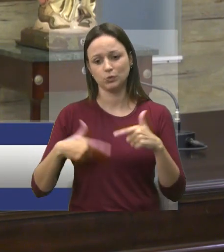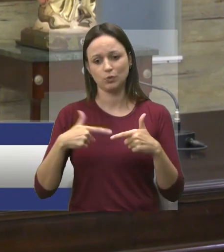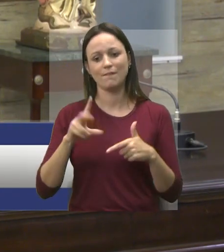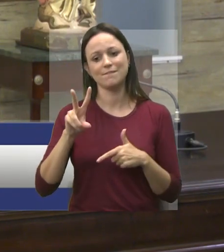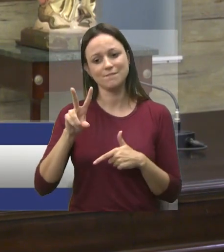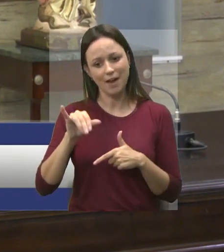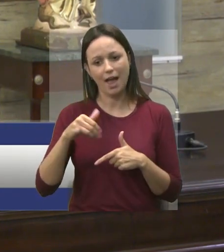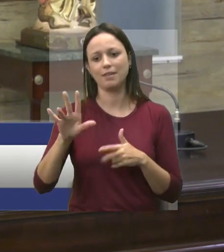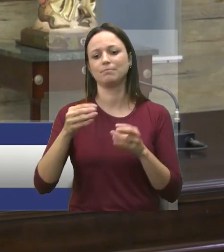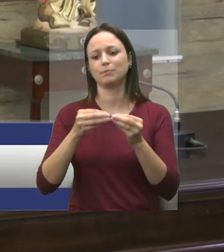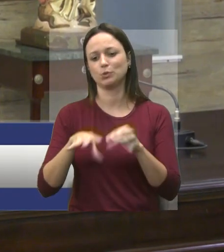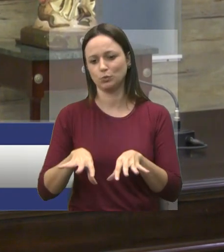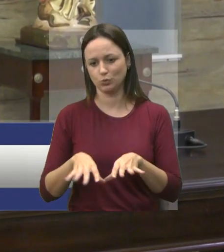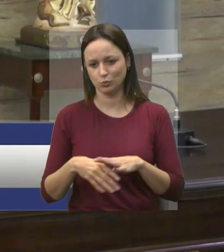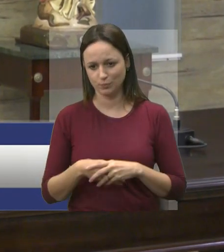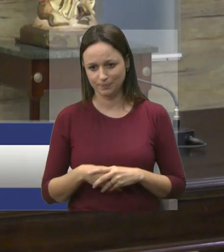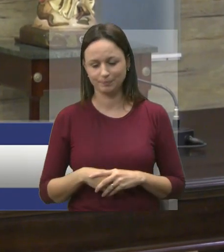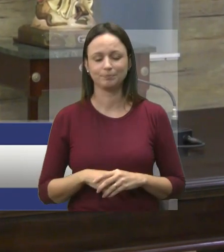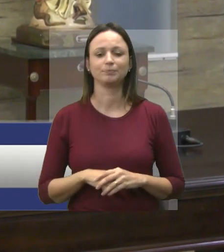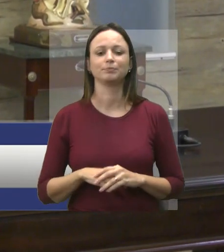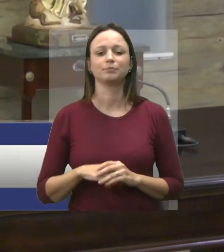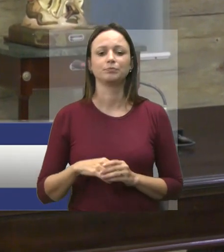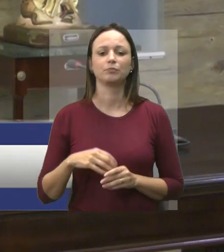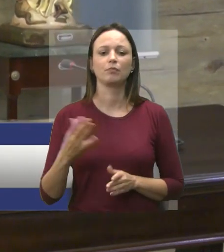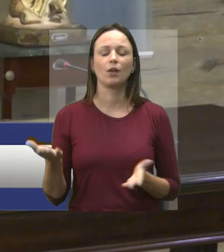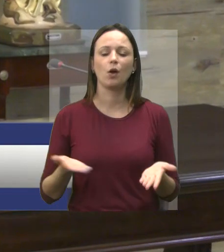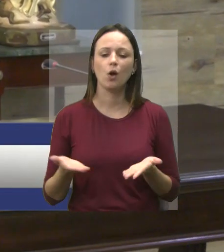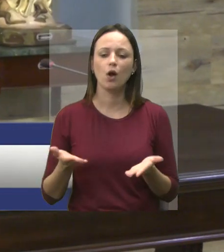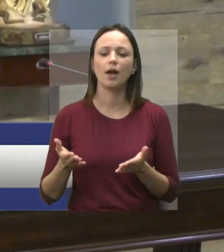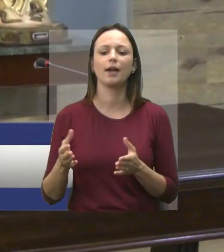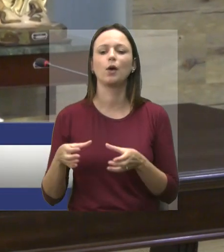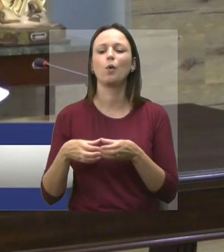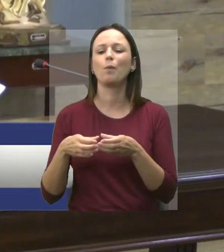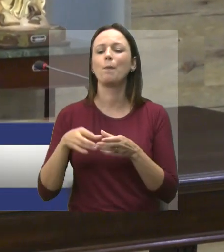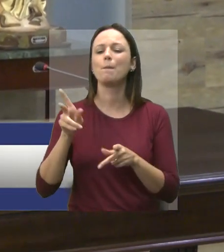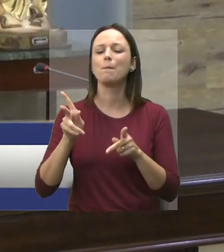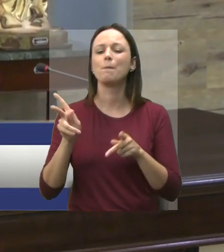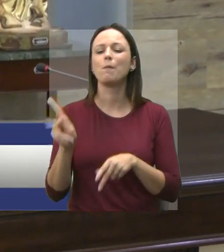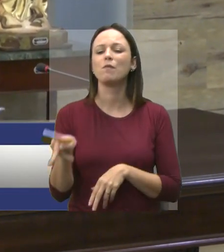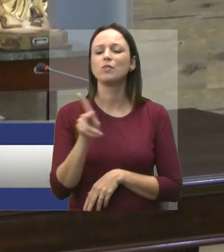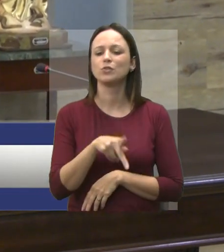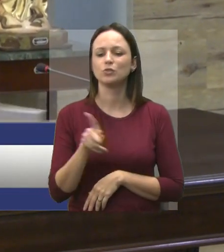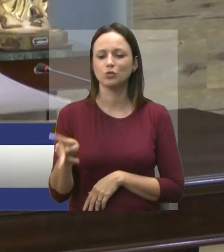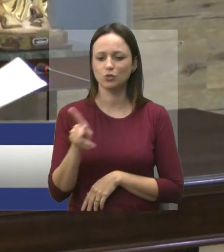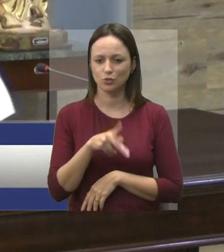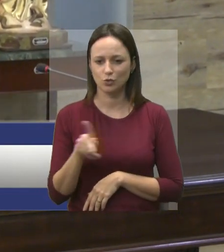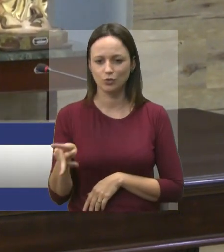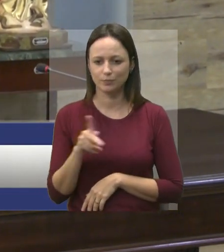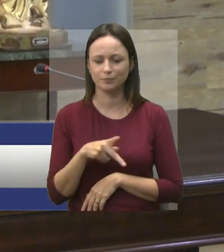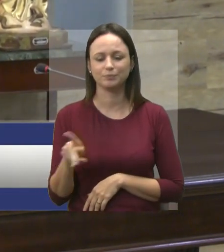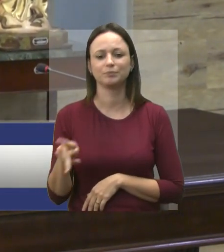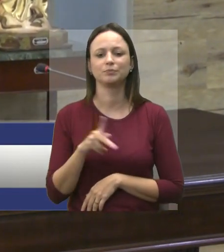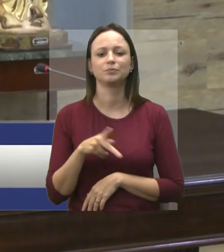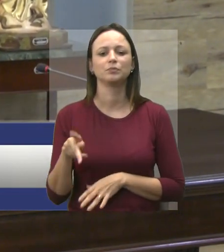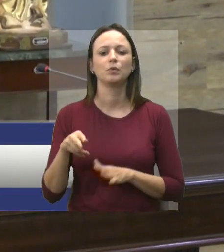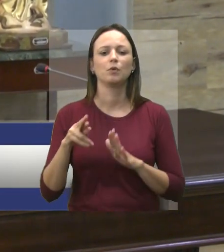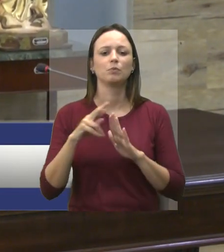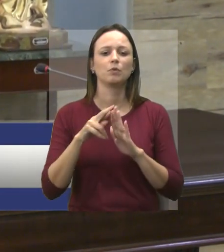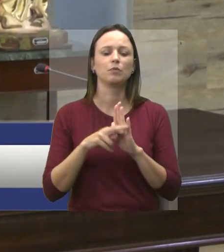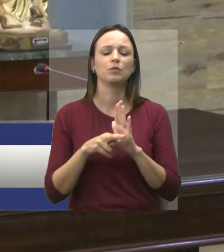prejudicado. No caso dos professores, falando aqui do regime geral de